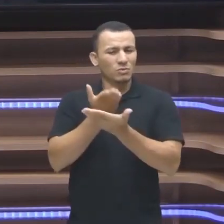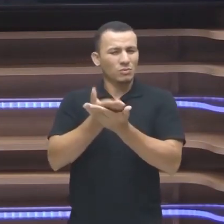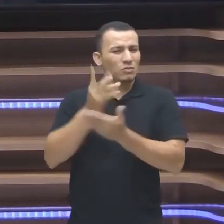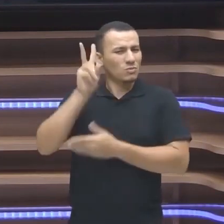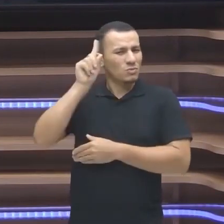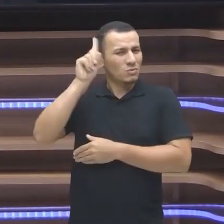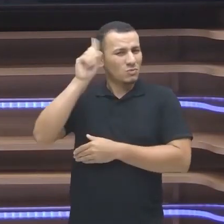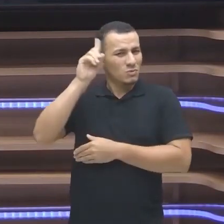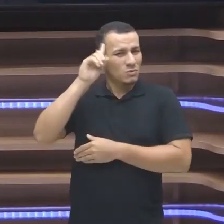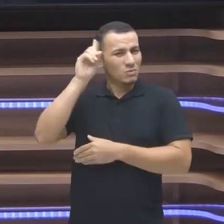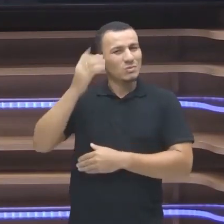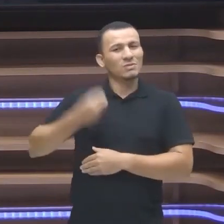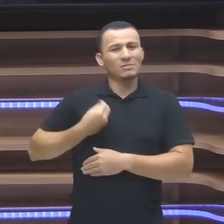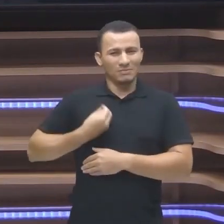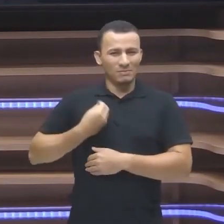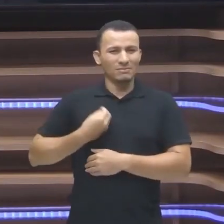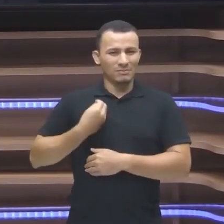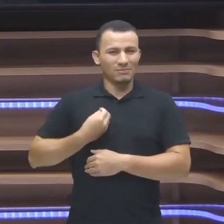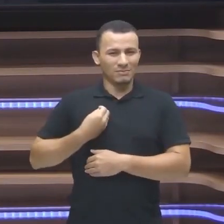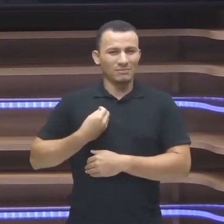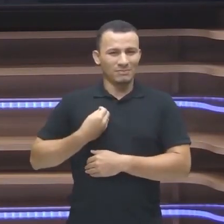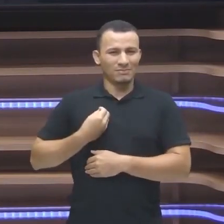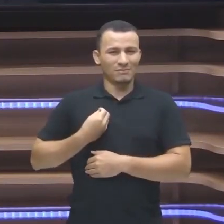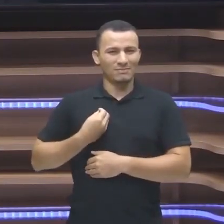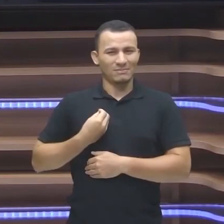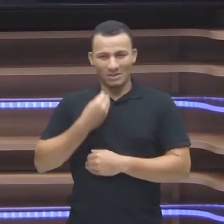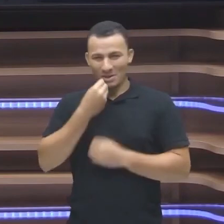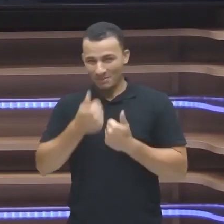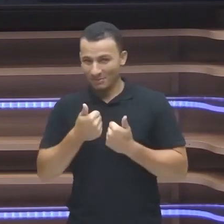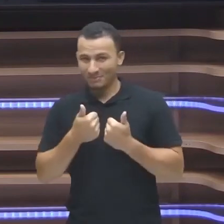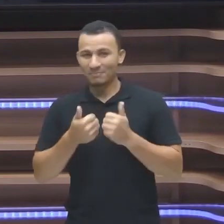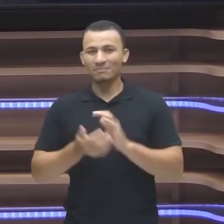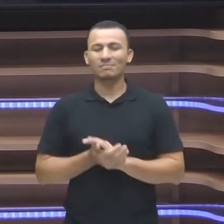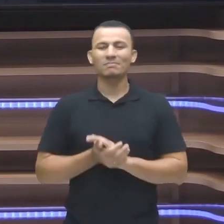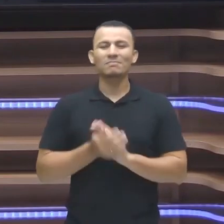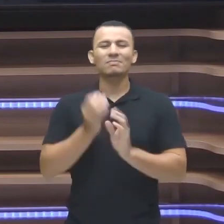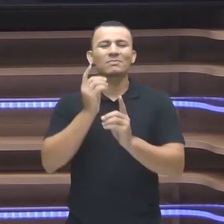vocês e visualizem, porque está tudo aqui, tá bom? Espero vocês na próxima aula.